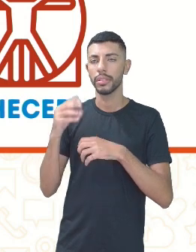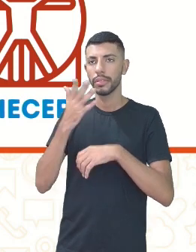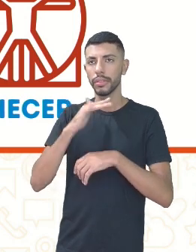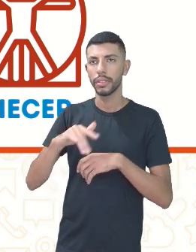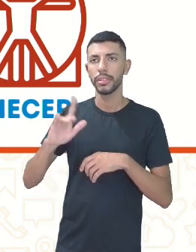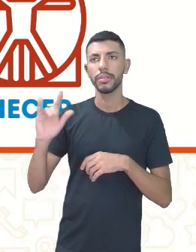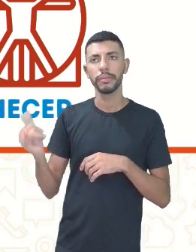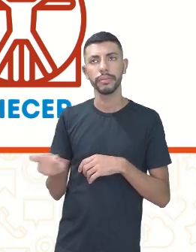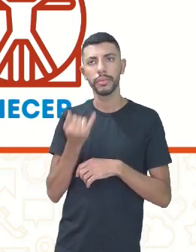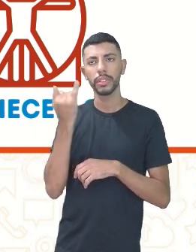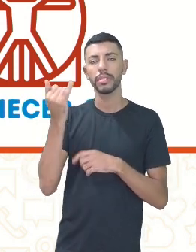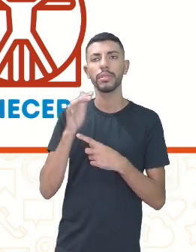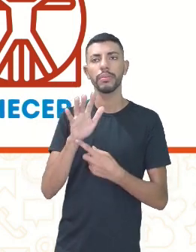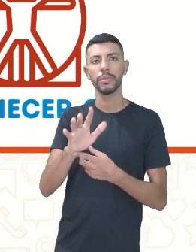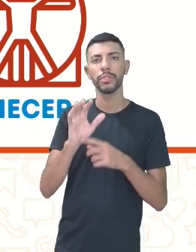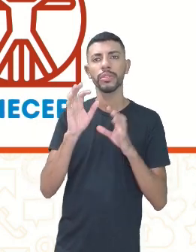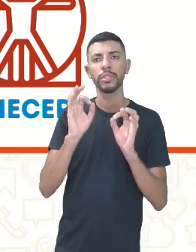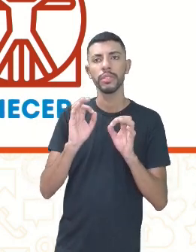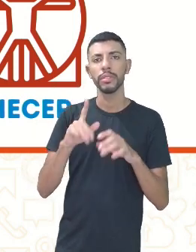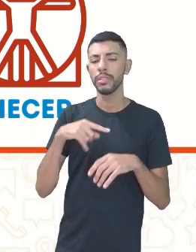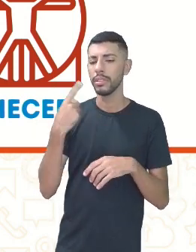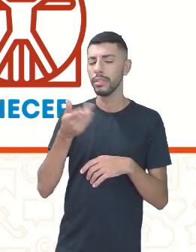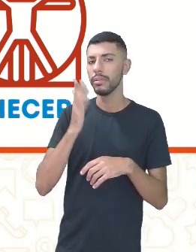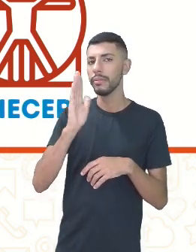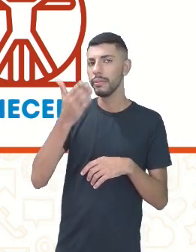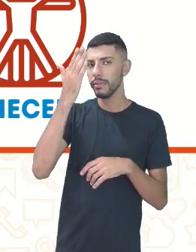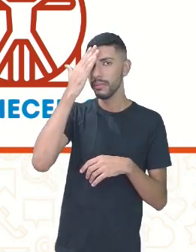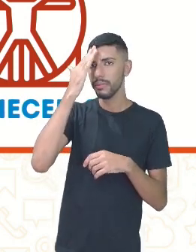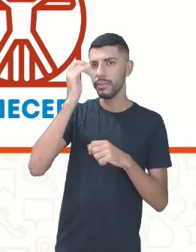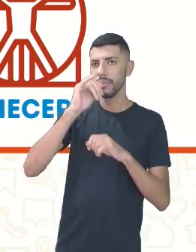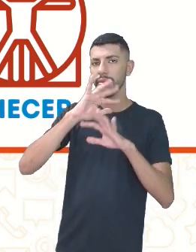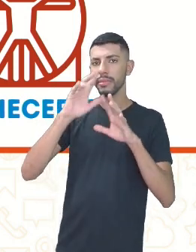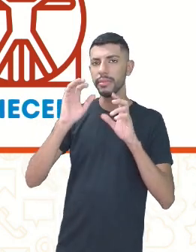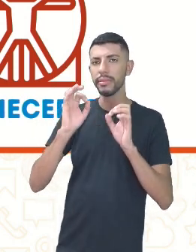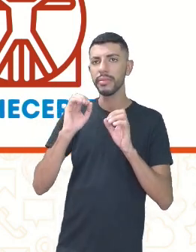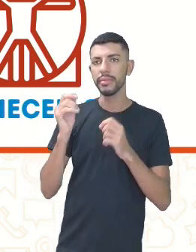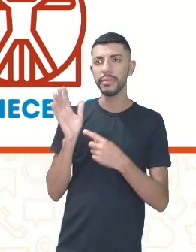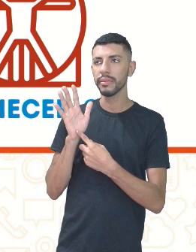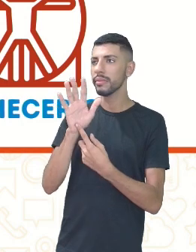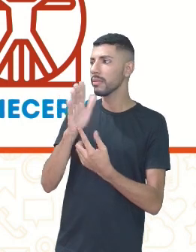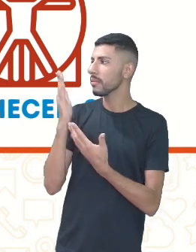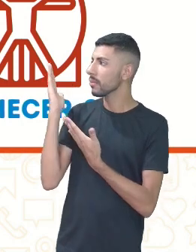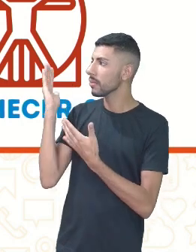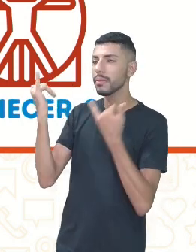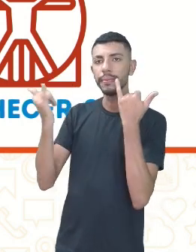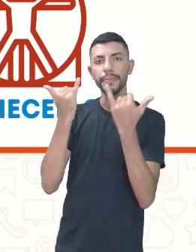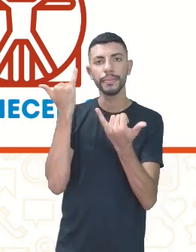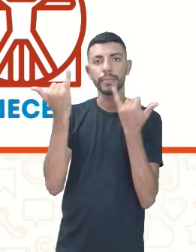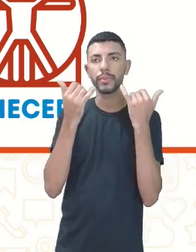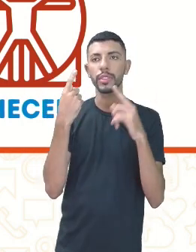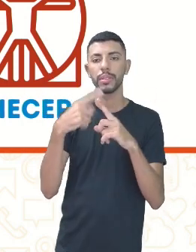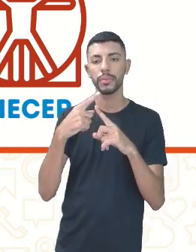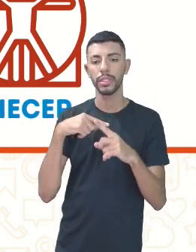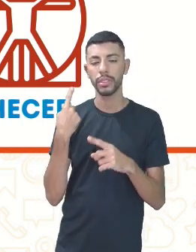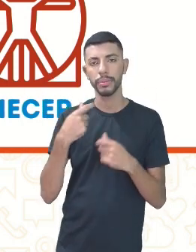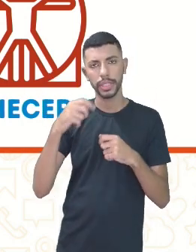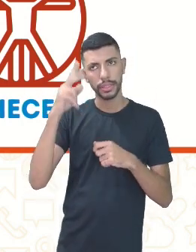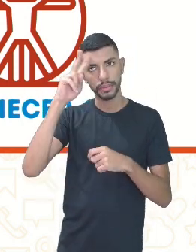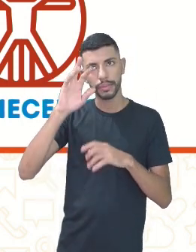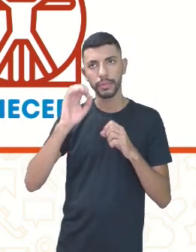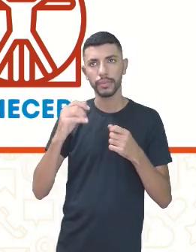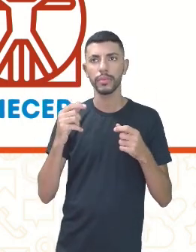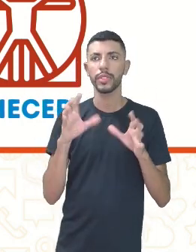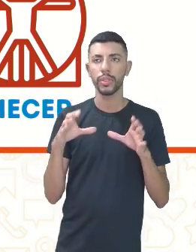esses aspectos. A gente já sabe. Eu trouxe essas informações para a gente relembrar, né? E aí, conviver, brincar é